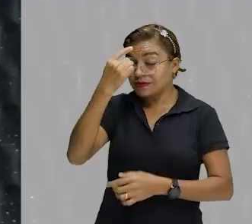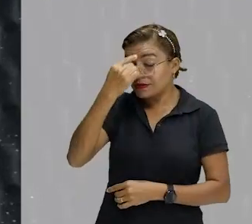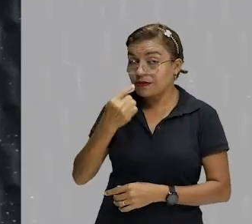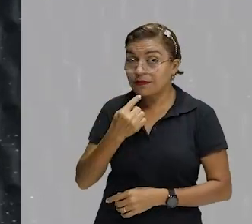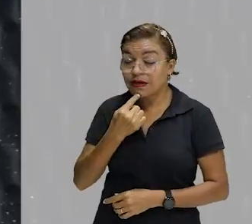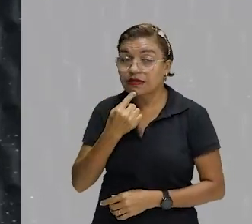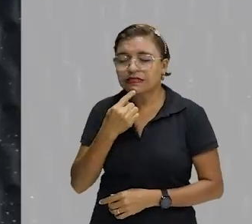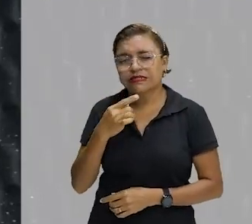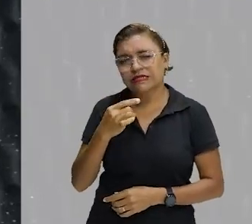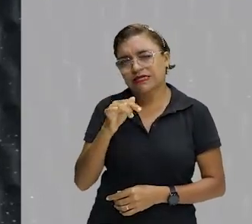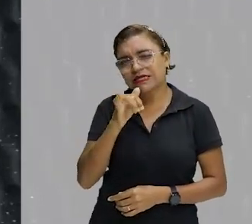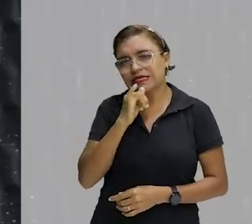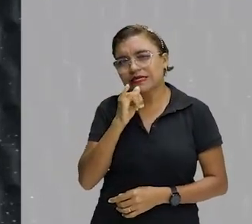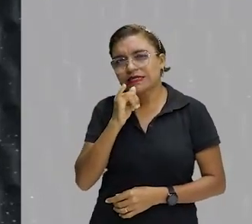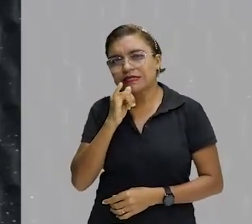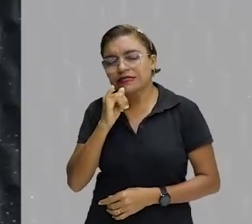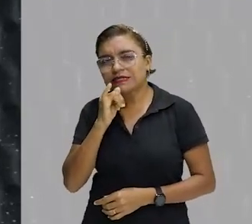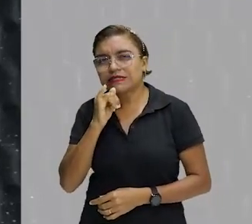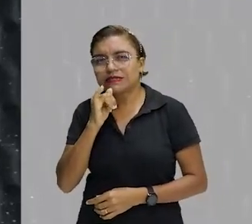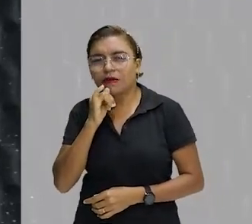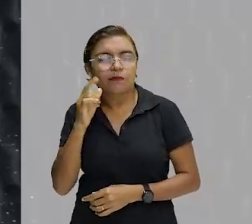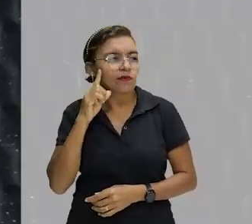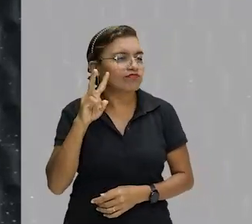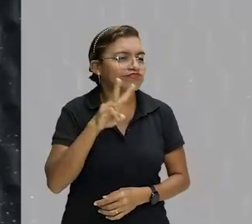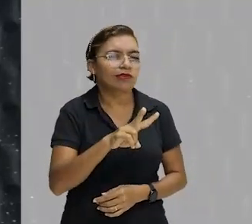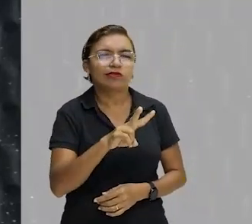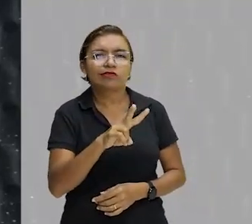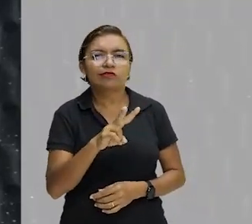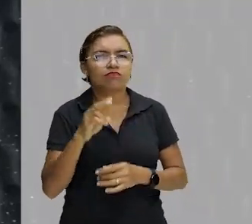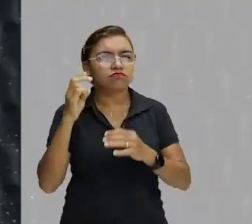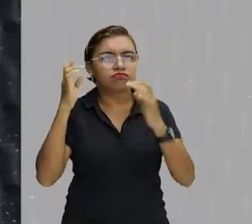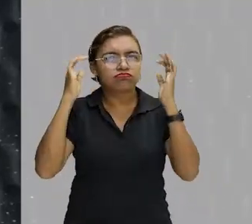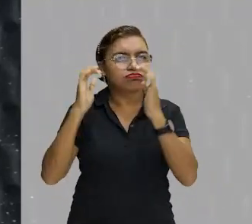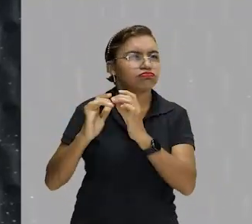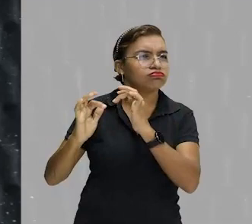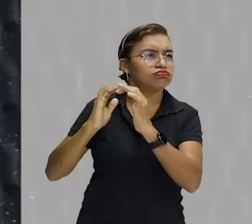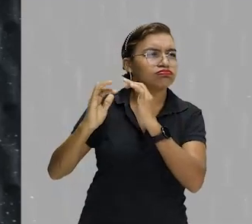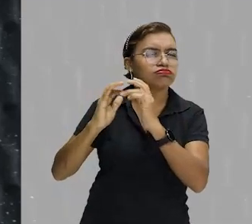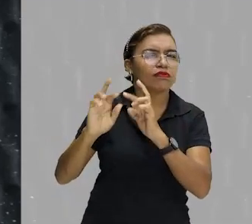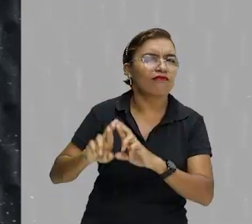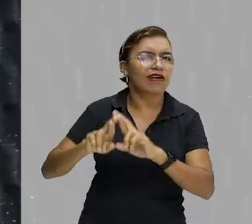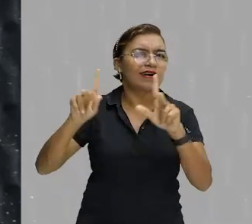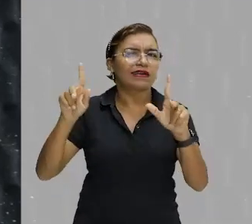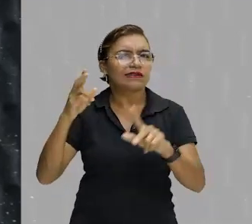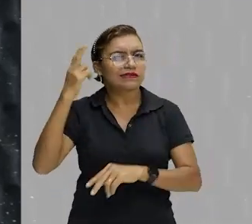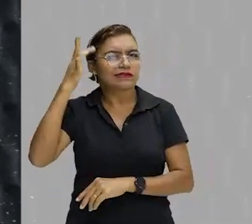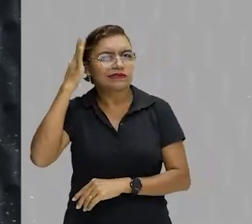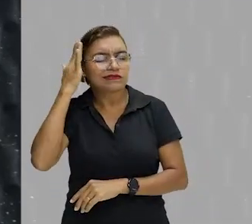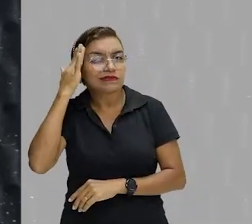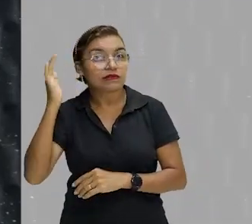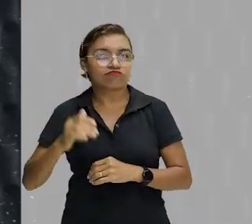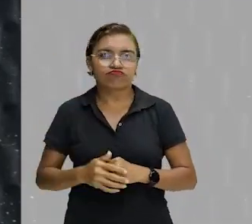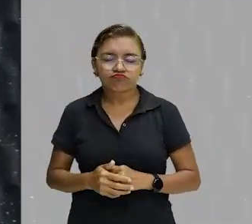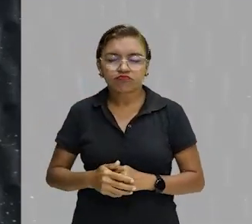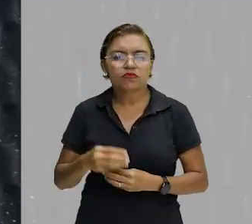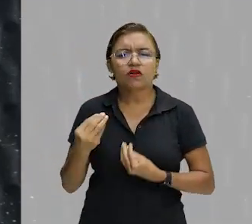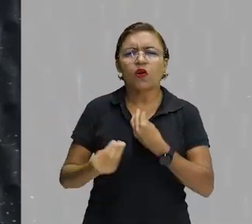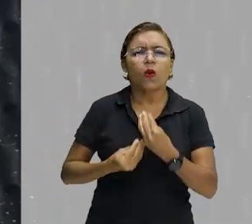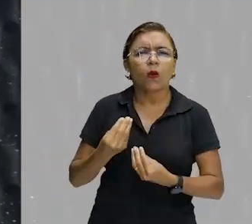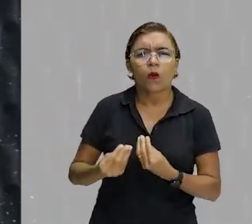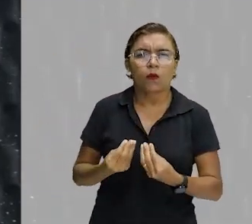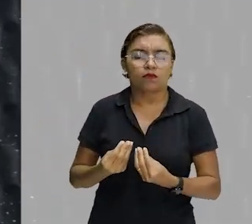o cérebro da gente percorrer os caminhos sem que a gente se dê conta. Quem usa muito esse tipo